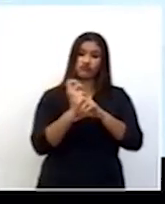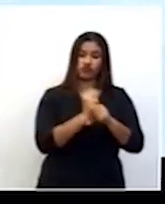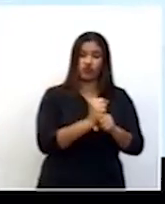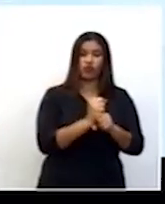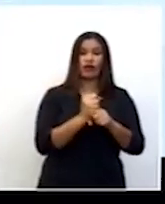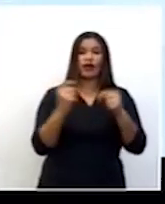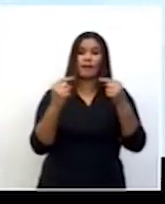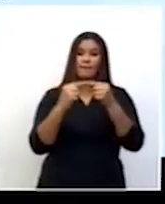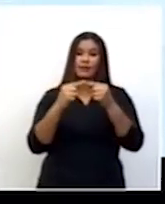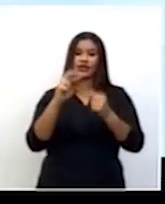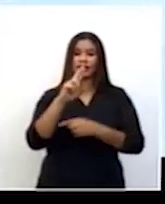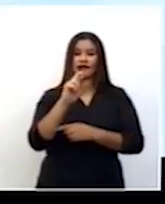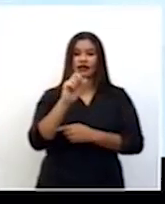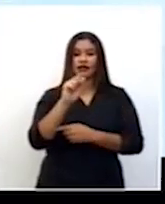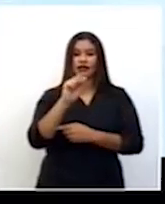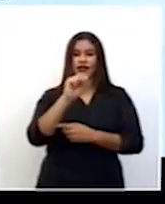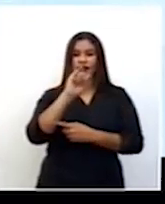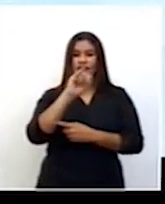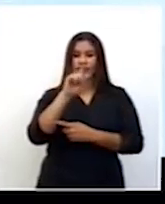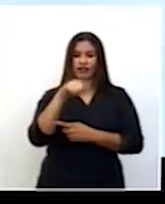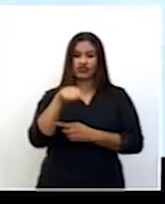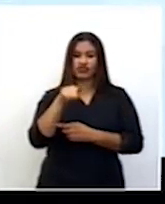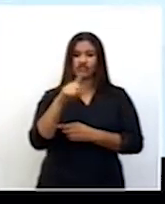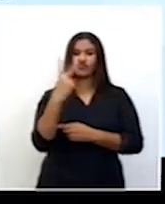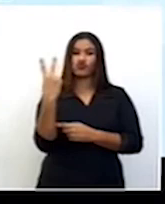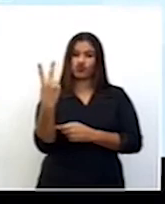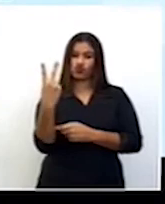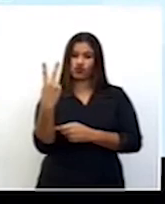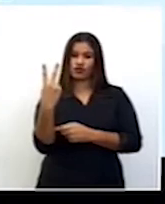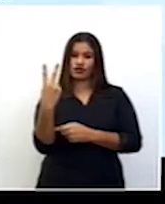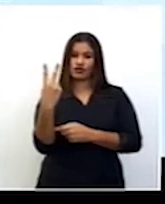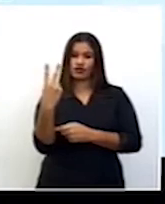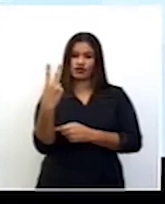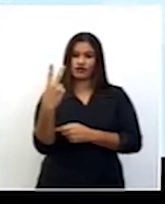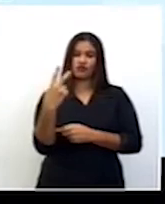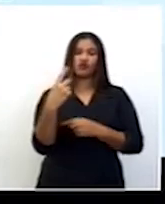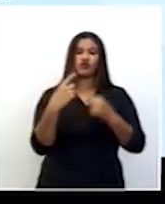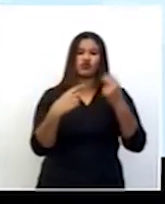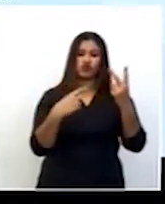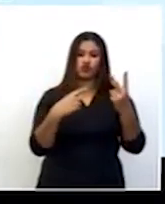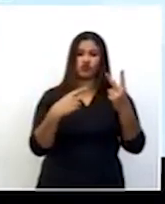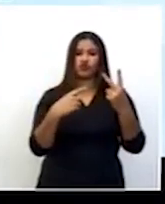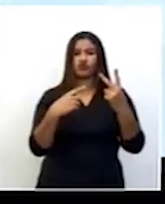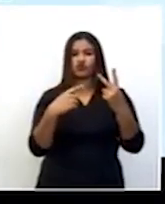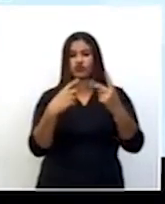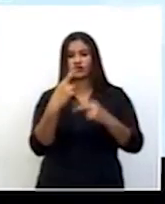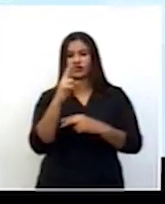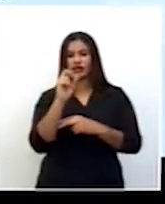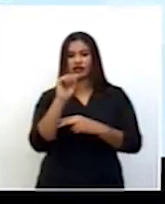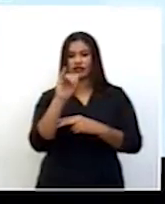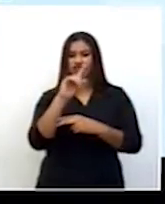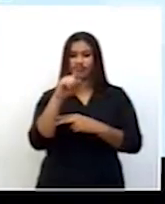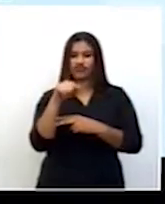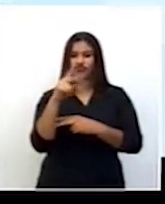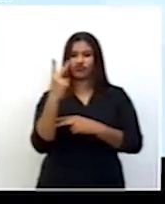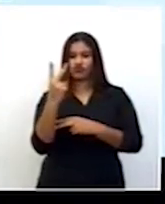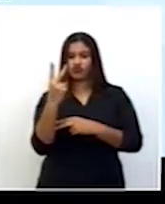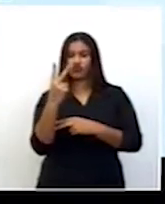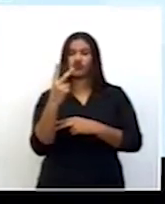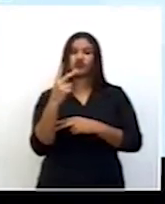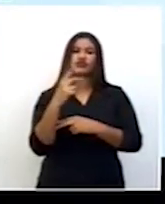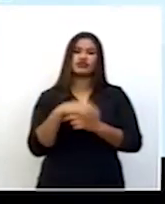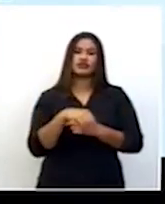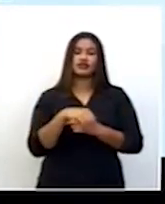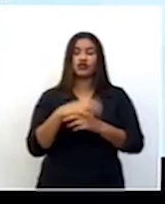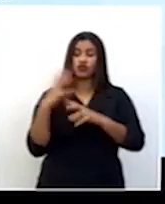de 2. Então tá lá os primeiros termos, raiz de 2, 2 raiz de 2, 4 raiz de 2, 8 raiz de